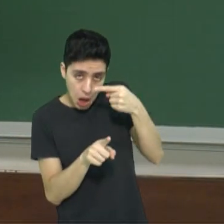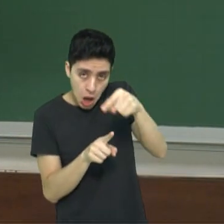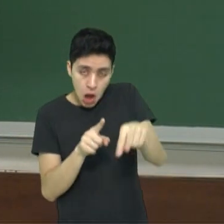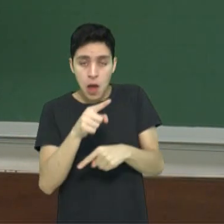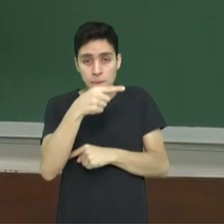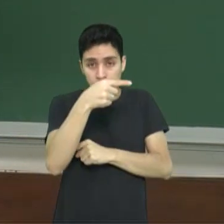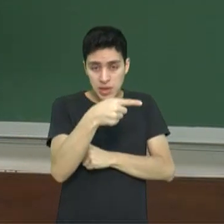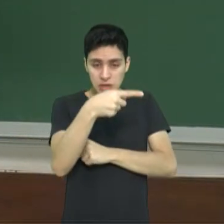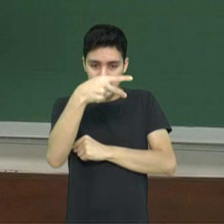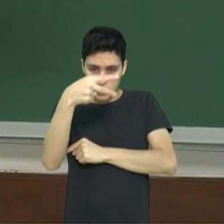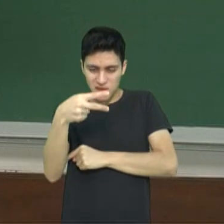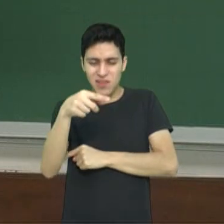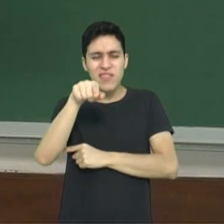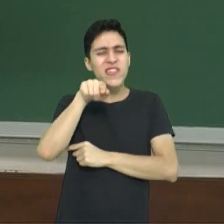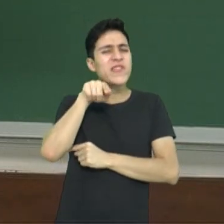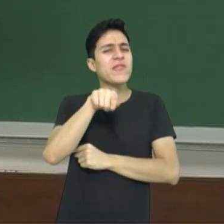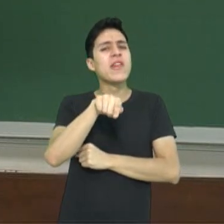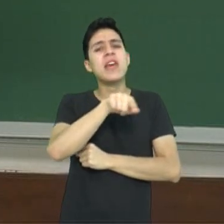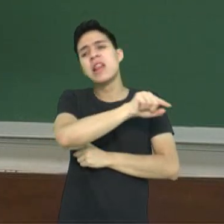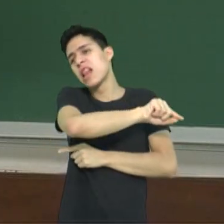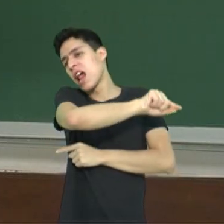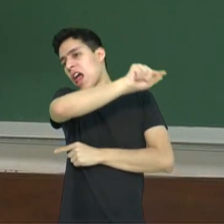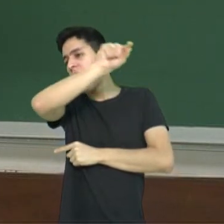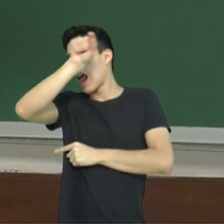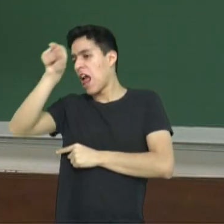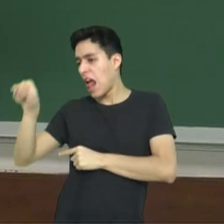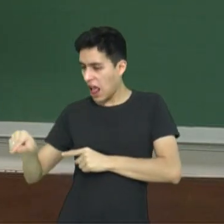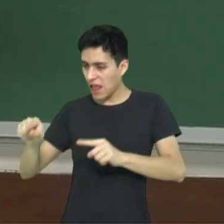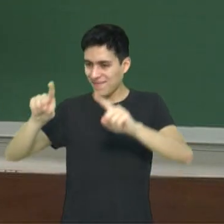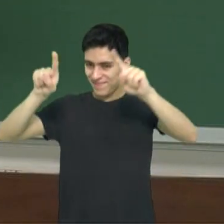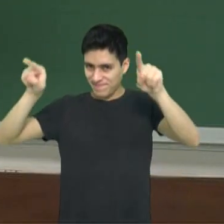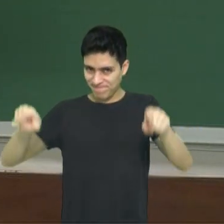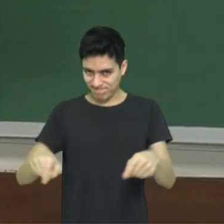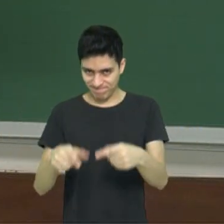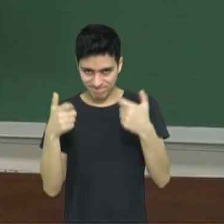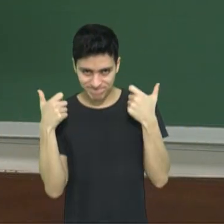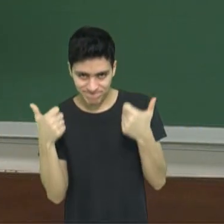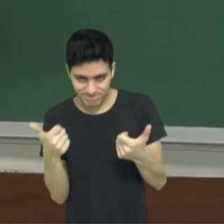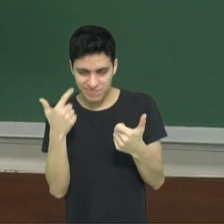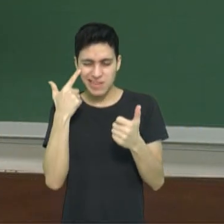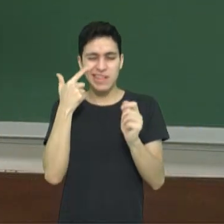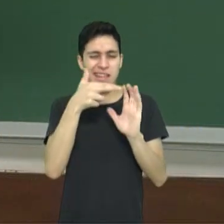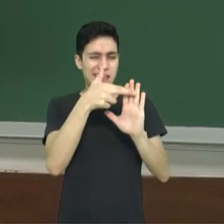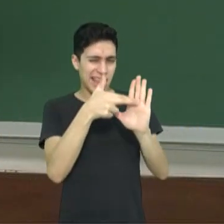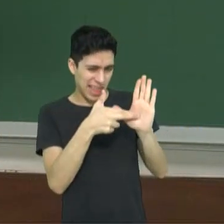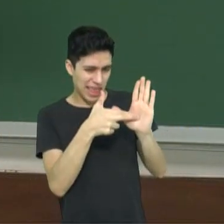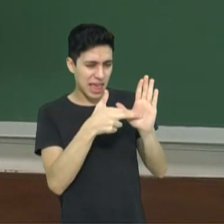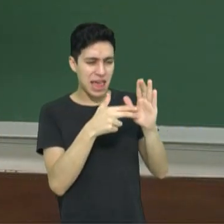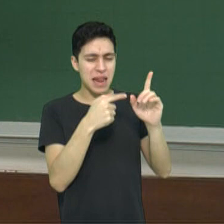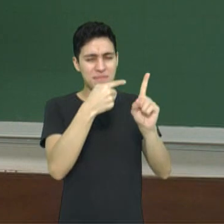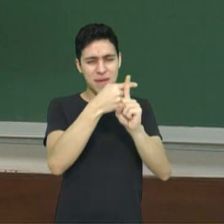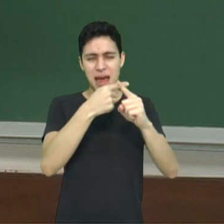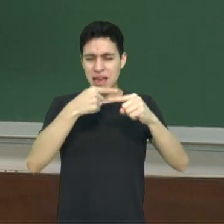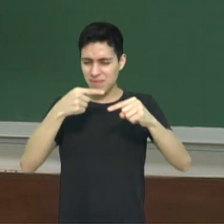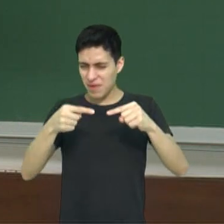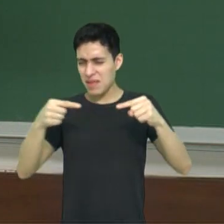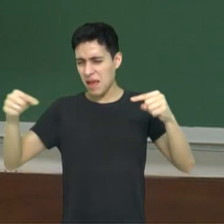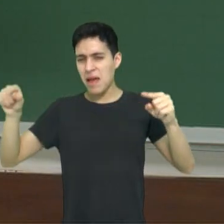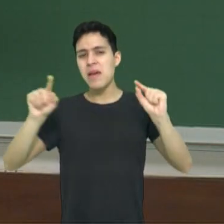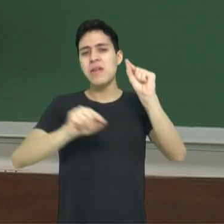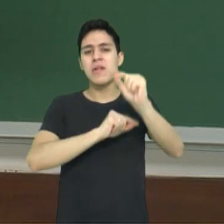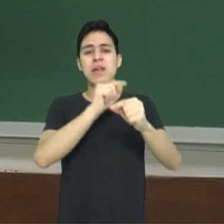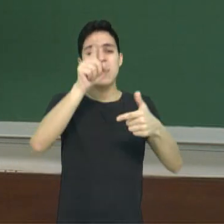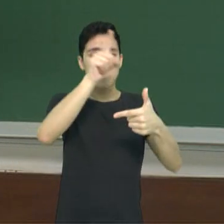na frente multiplicando todo o parênteses, tá bom? Então, regra de sinal e a multiplicação por